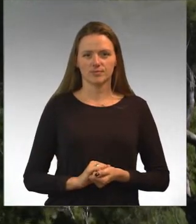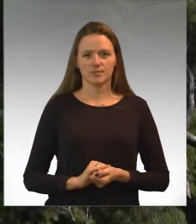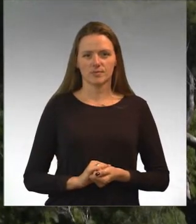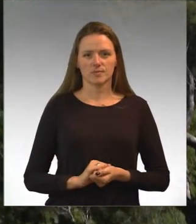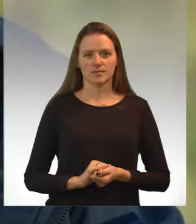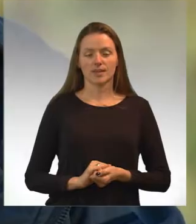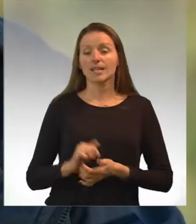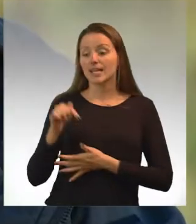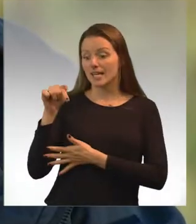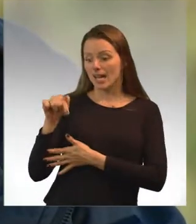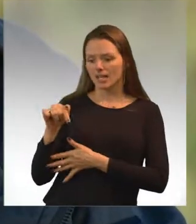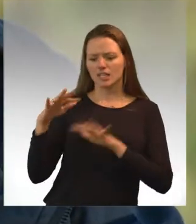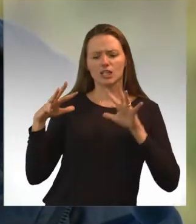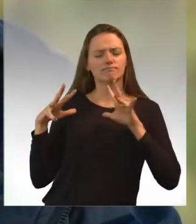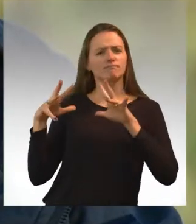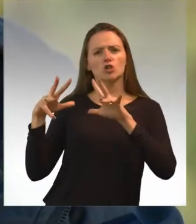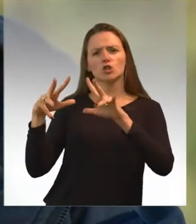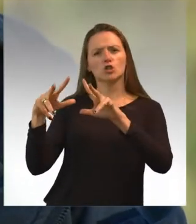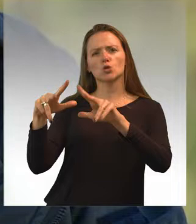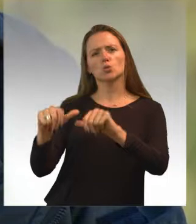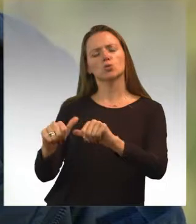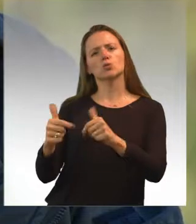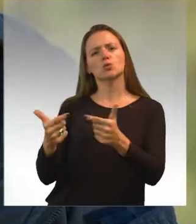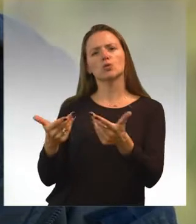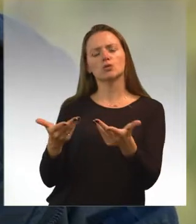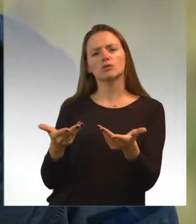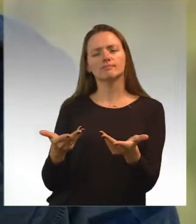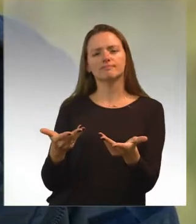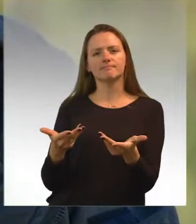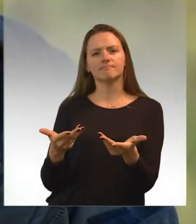E aqui tudo foi muito